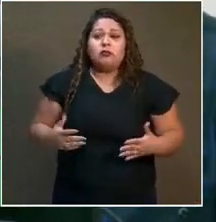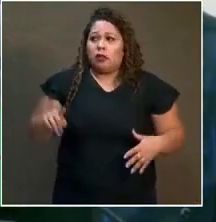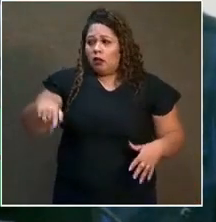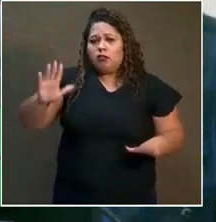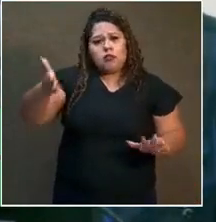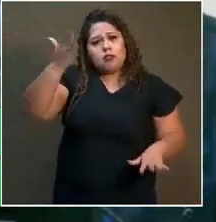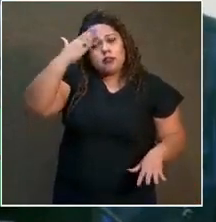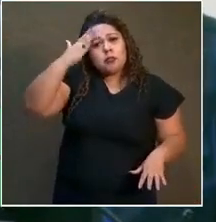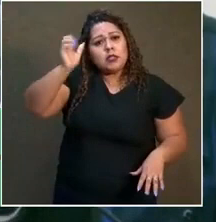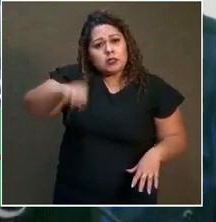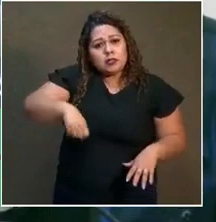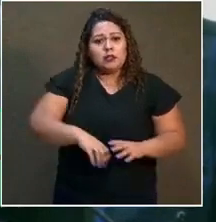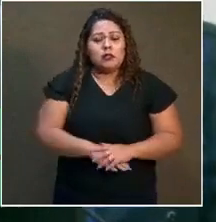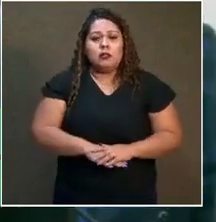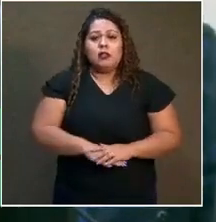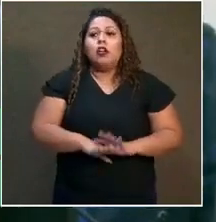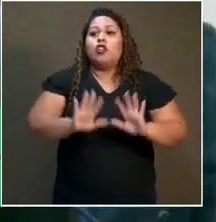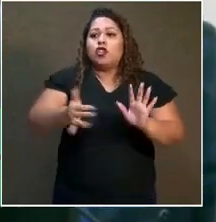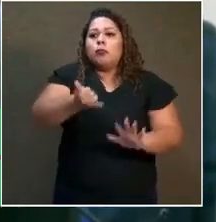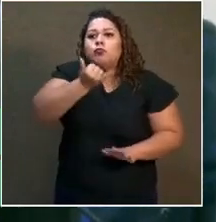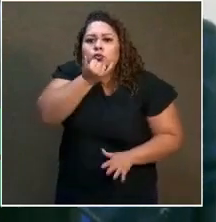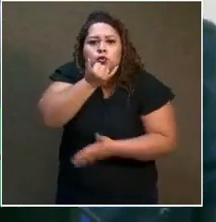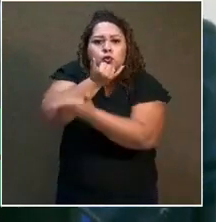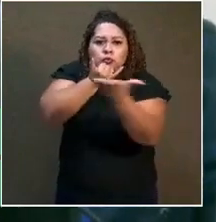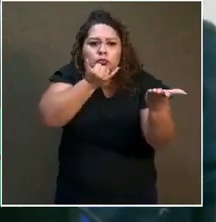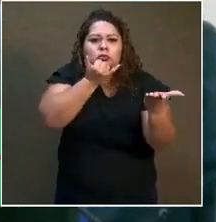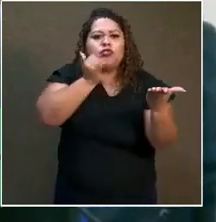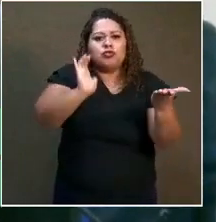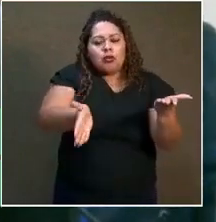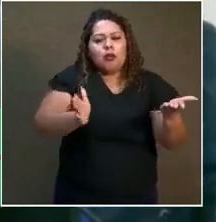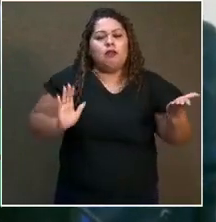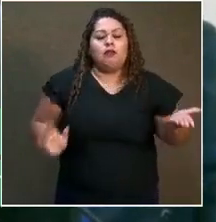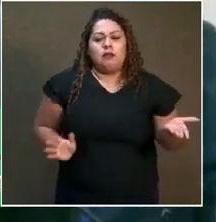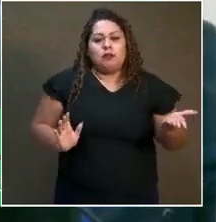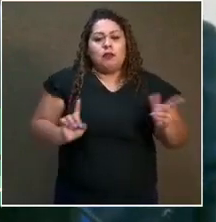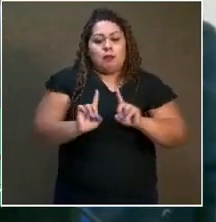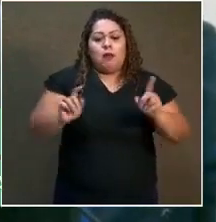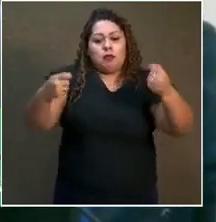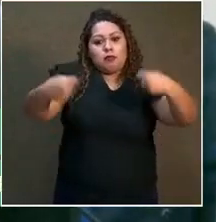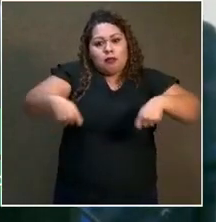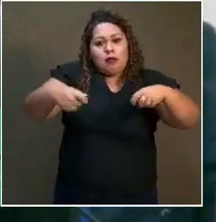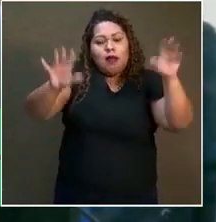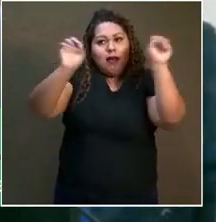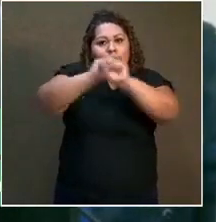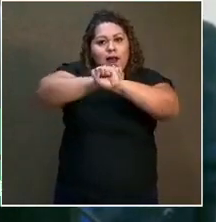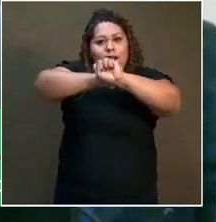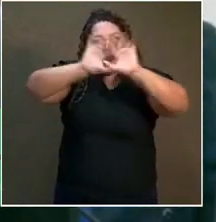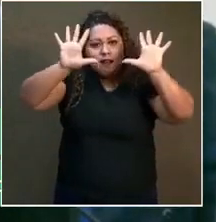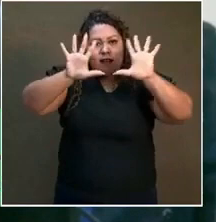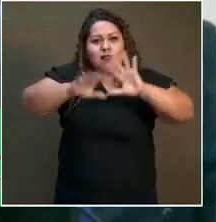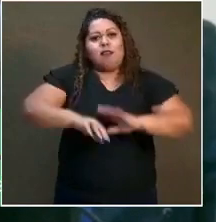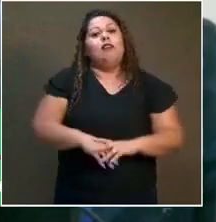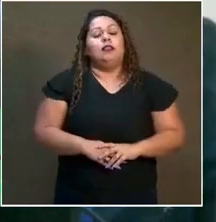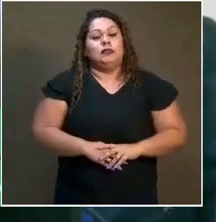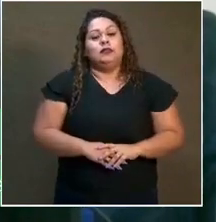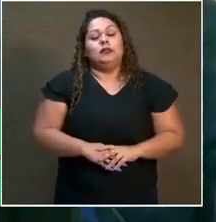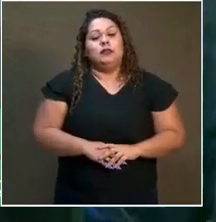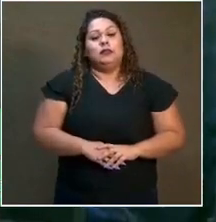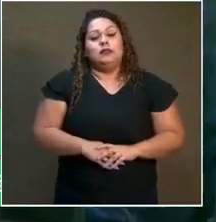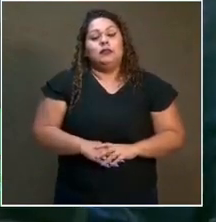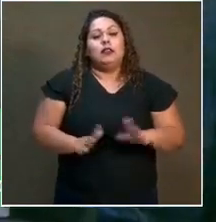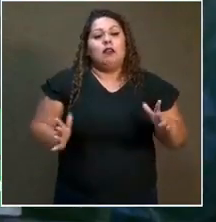ciência disso. Ele pediu desculpa diante de vossas excelências. Mas o que é preciso ficar muito claro é que